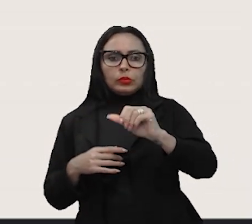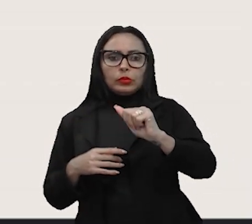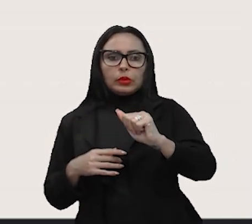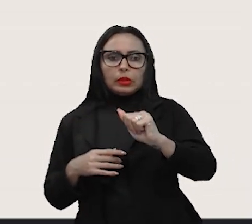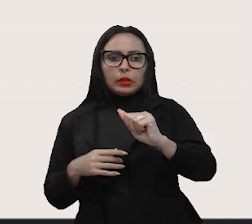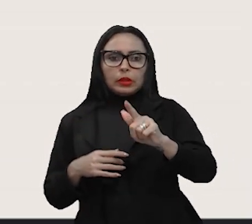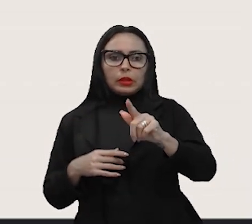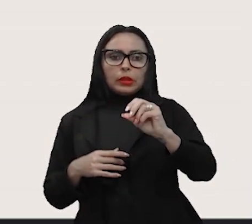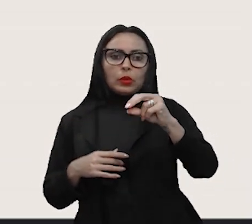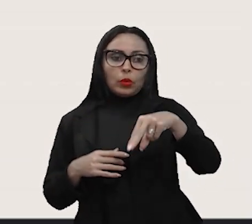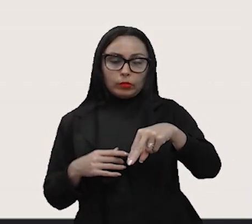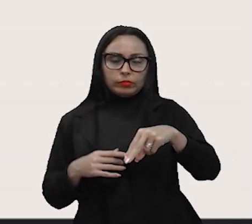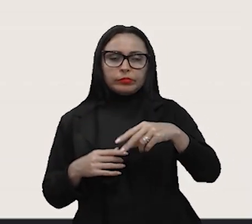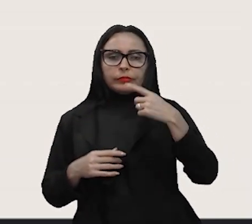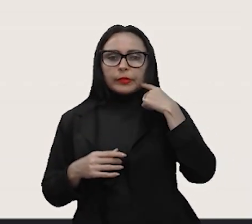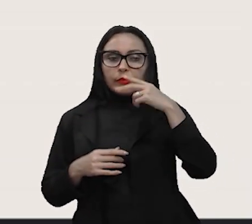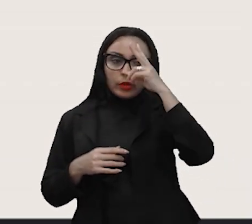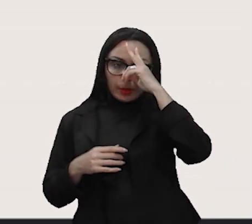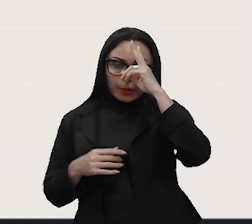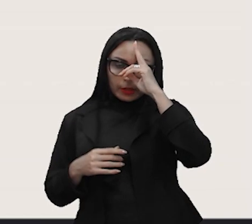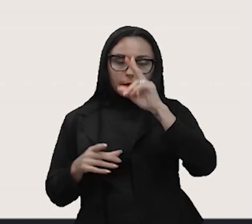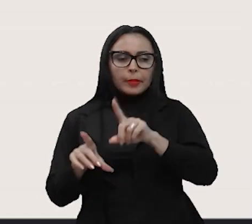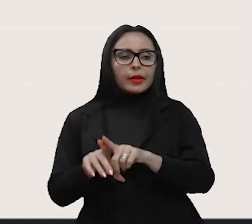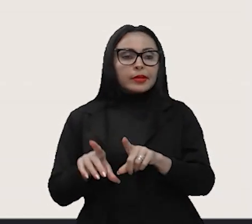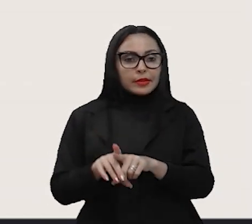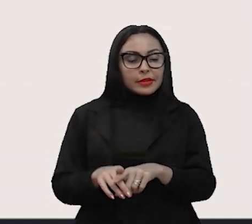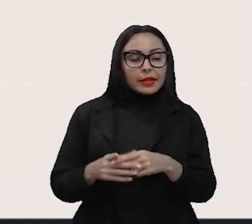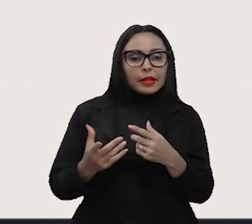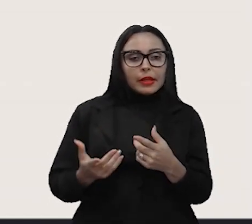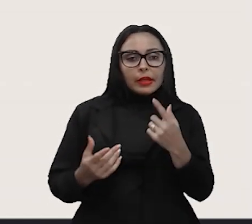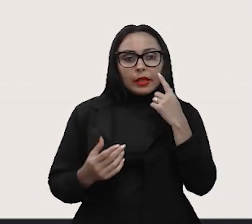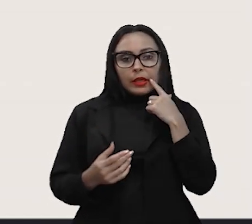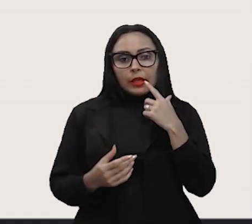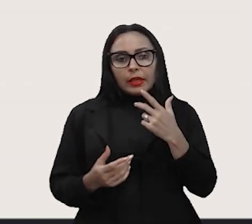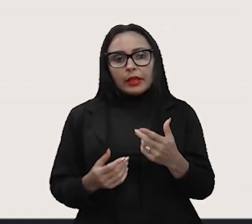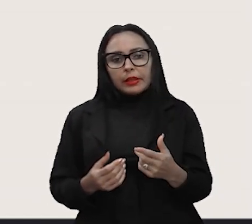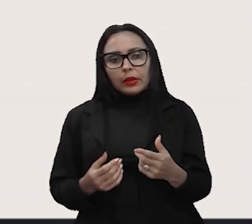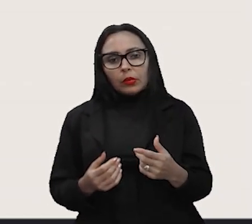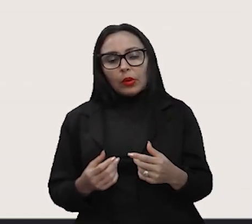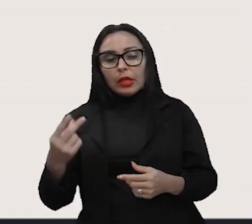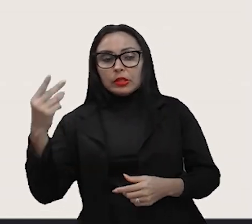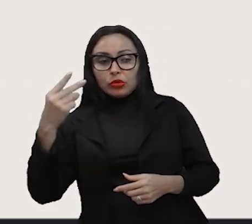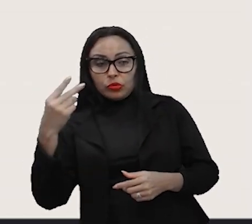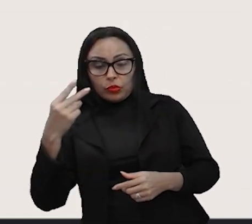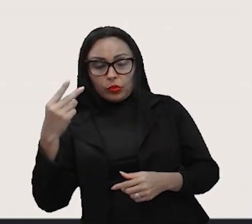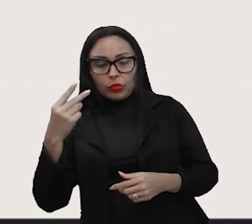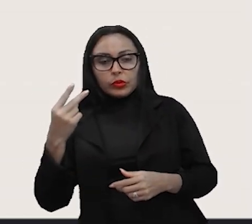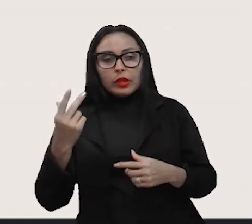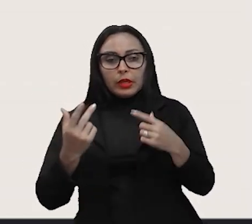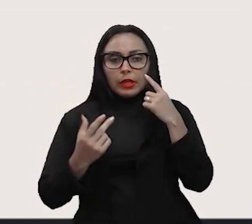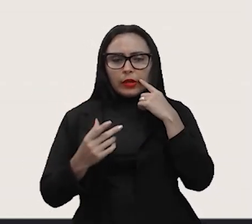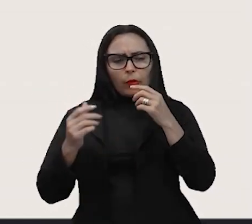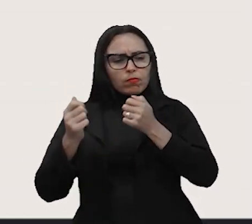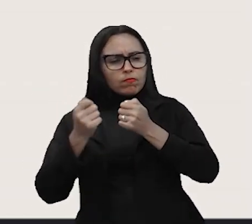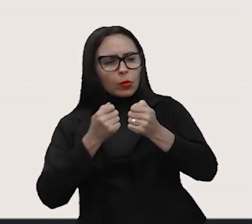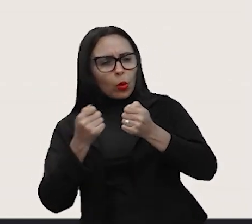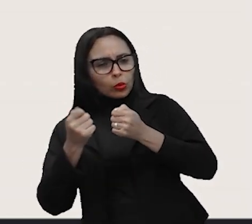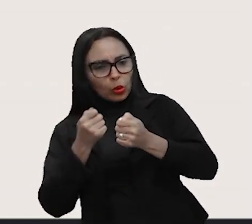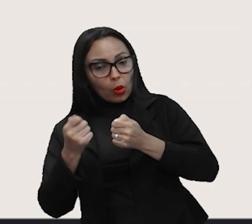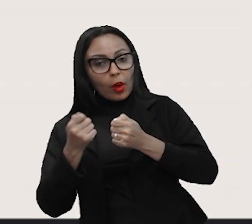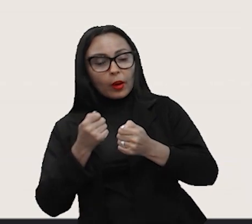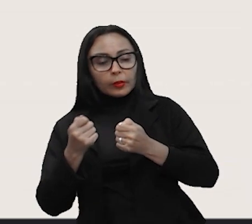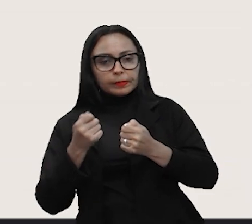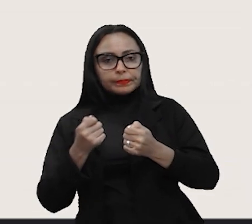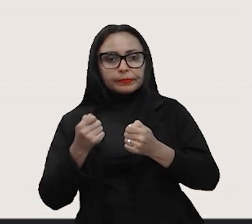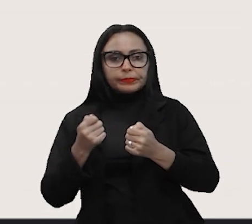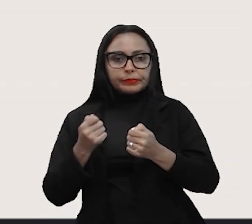E eu vou lembrar do glucagon. Lembrem que a insulina e o glucagon, eles vão controlar, preste atenção,